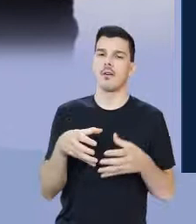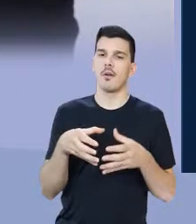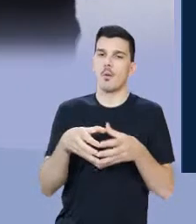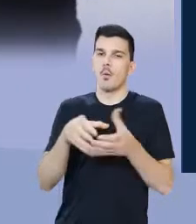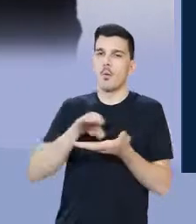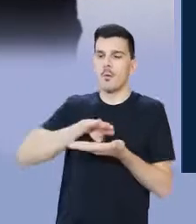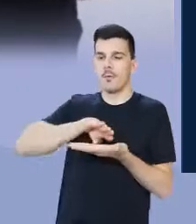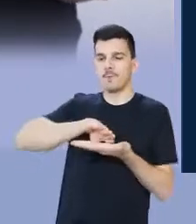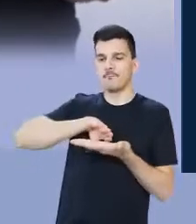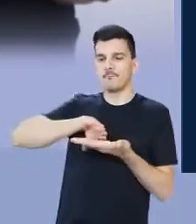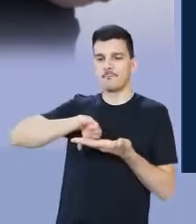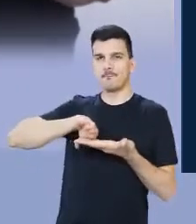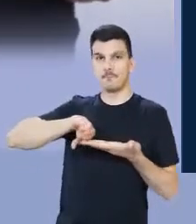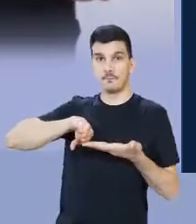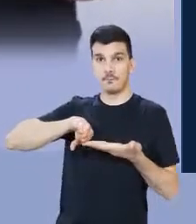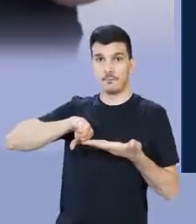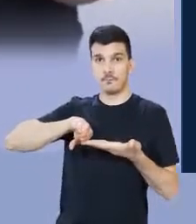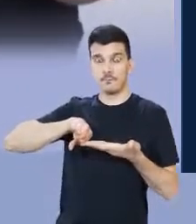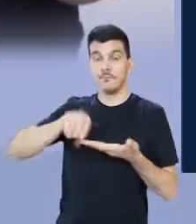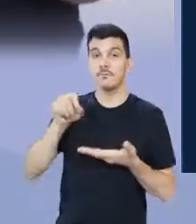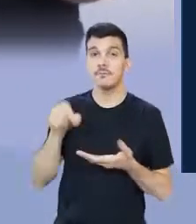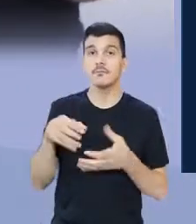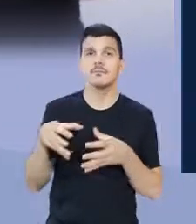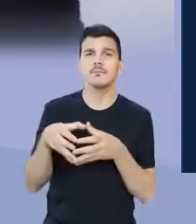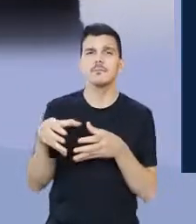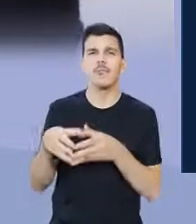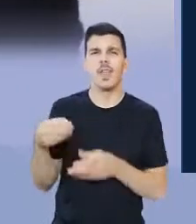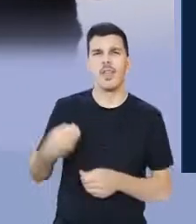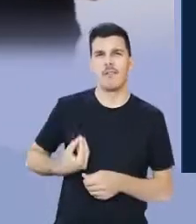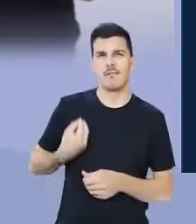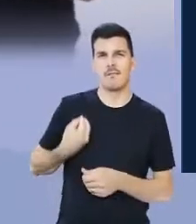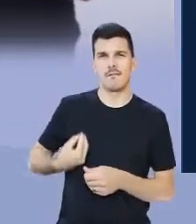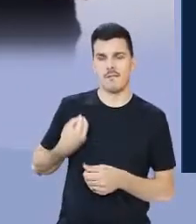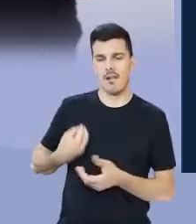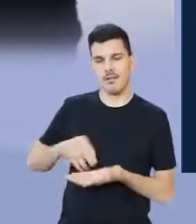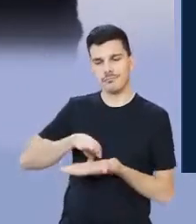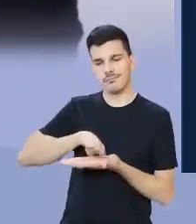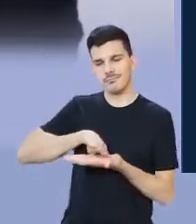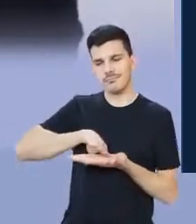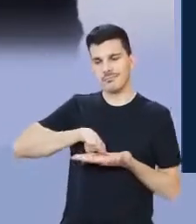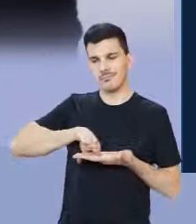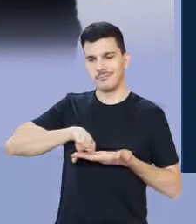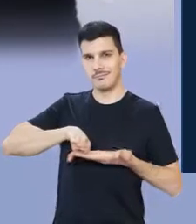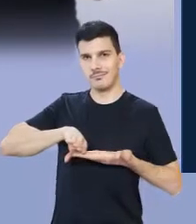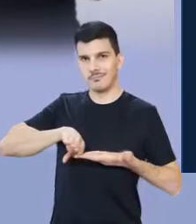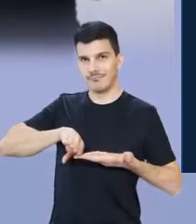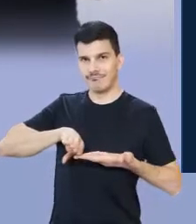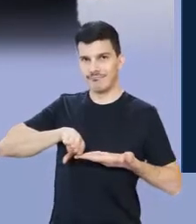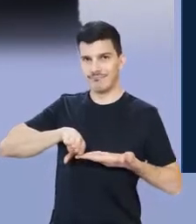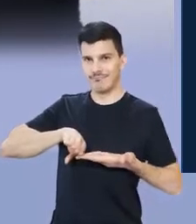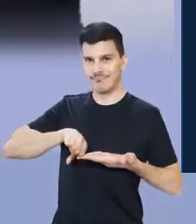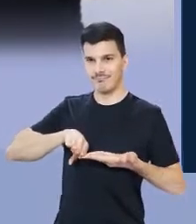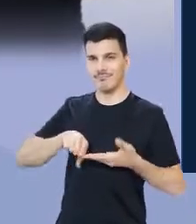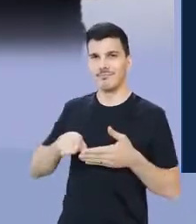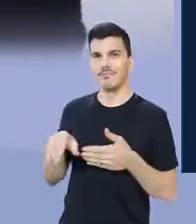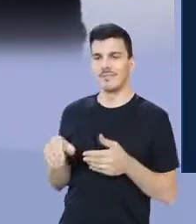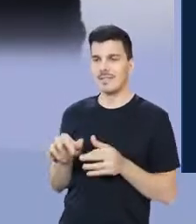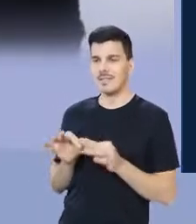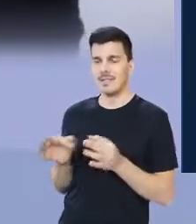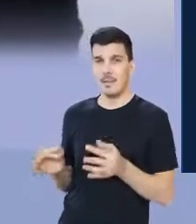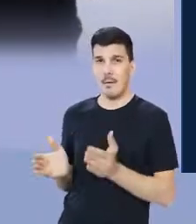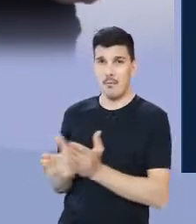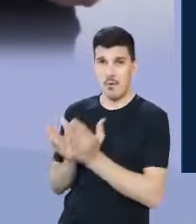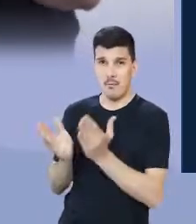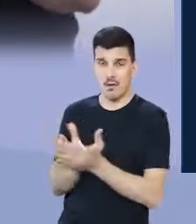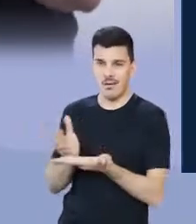referindo à marginalidade daquele que vive à margem do sistema,